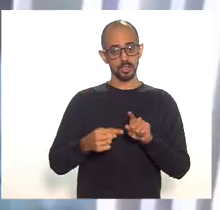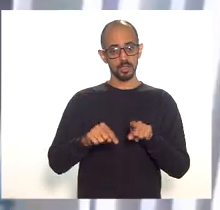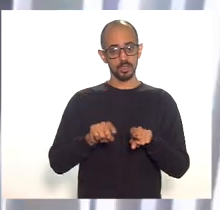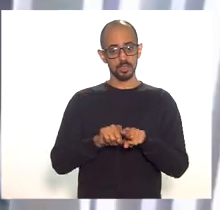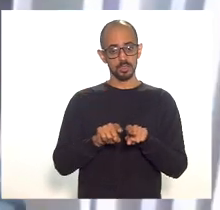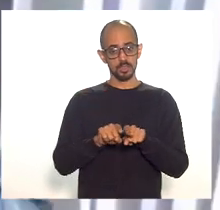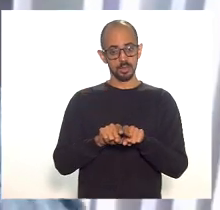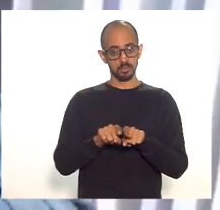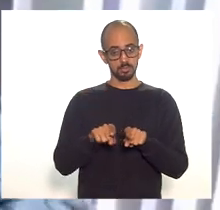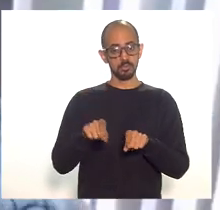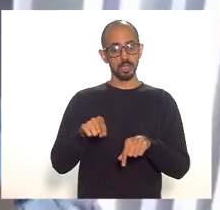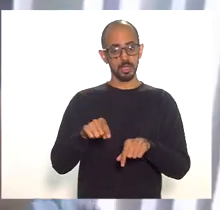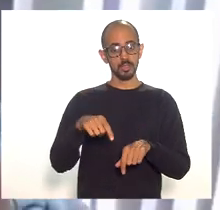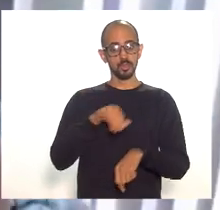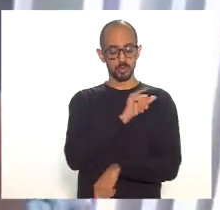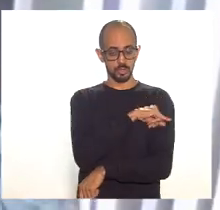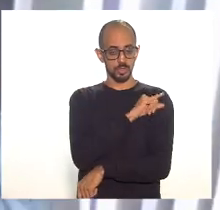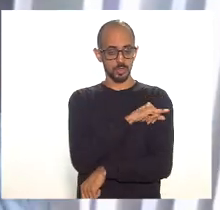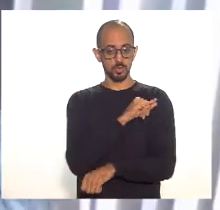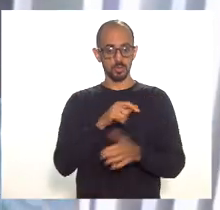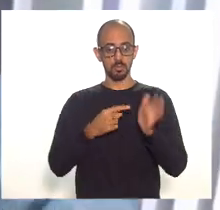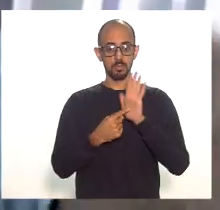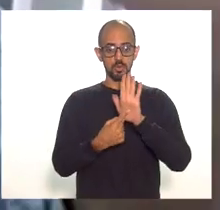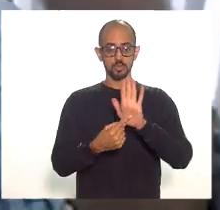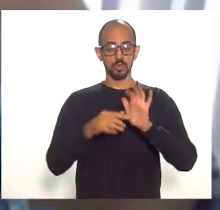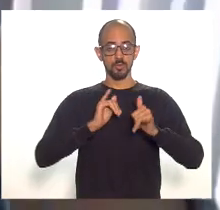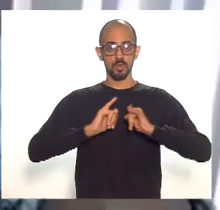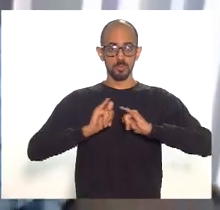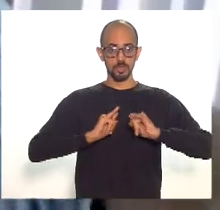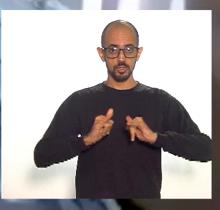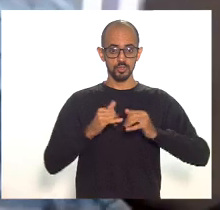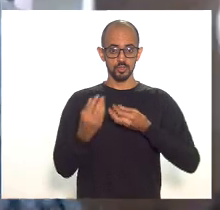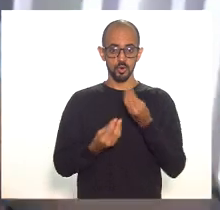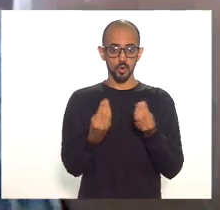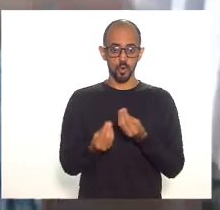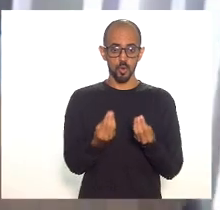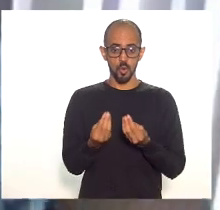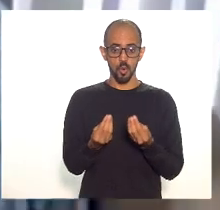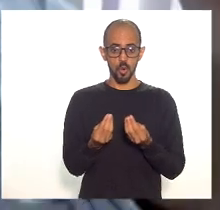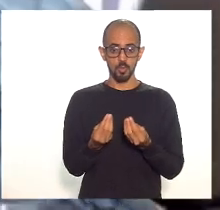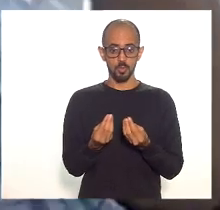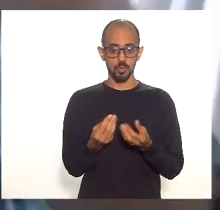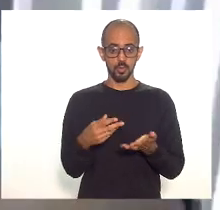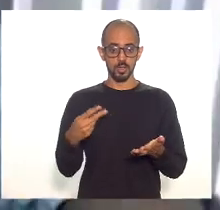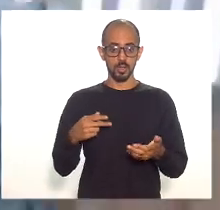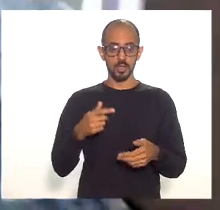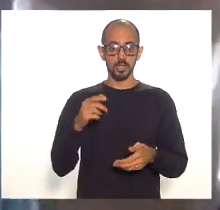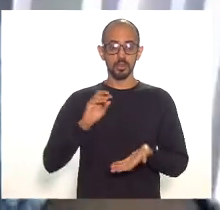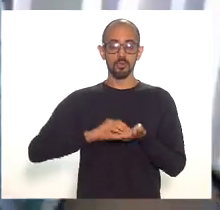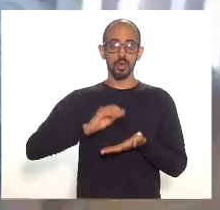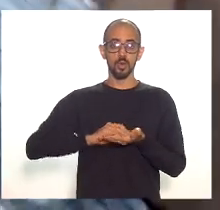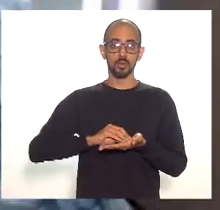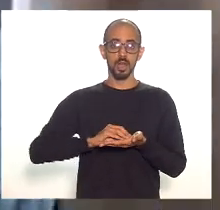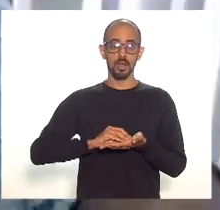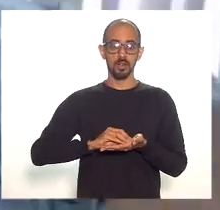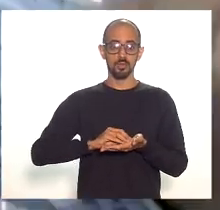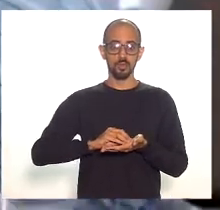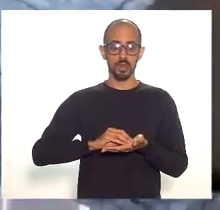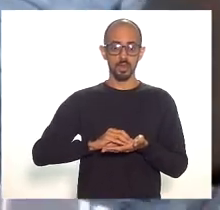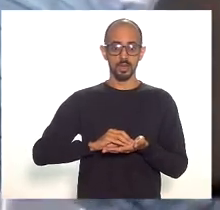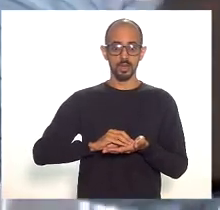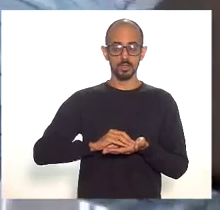Municipais do Rio de Janeiro, e que trouxe dados emblemáticos de como que já havia um subfinanciamento de leitos